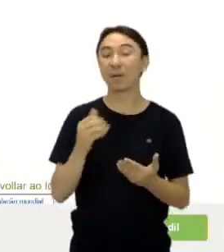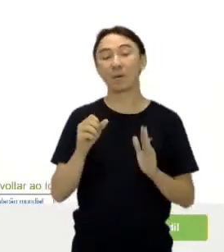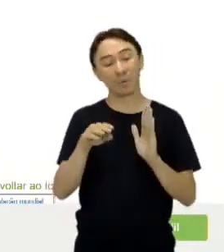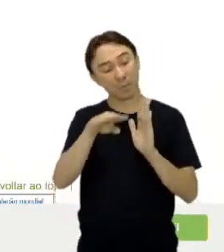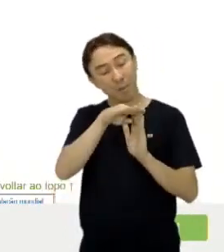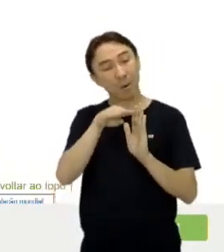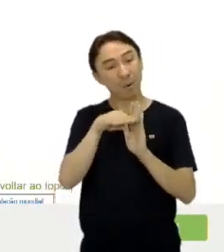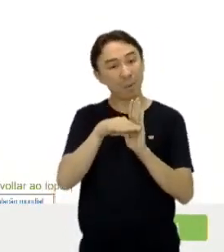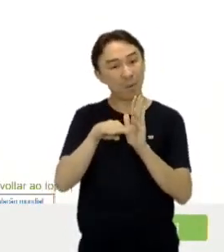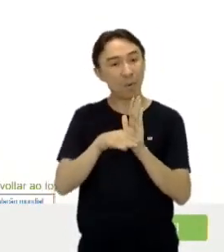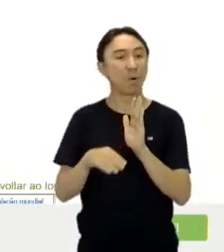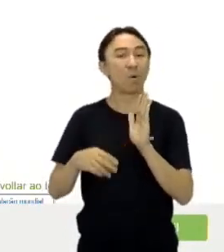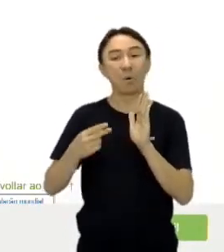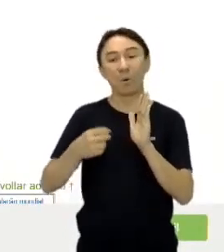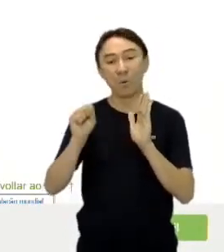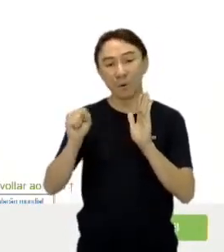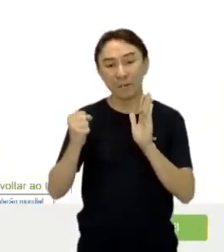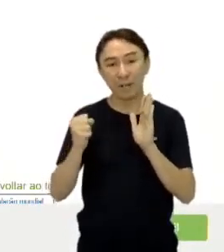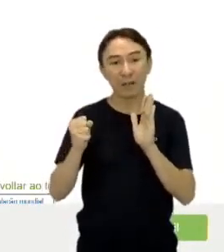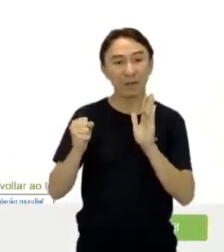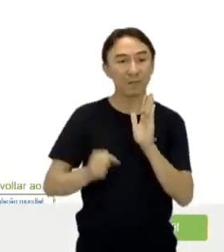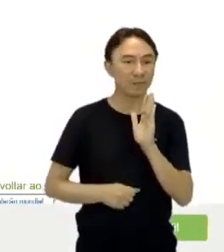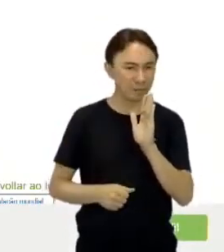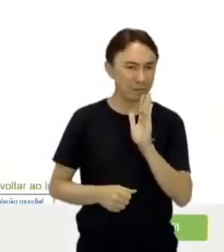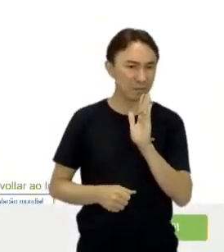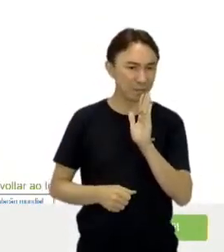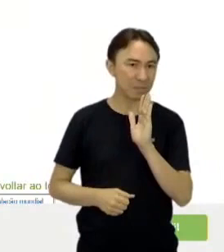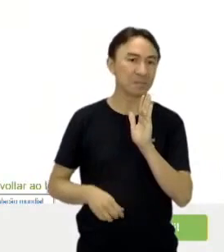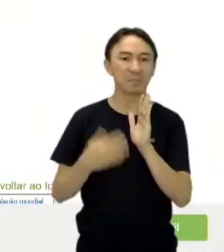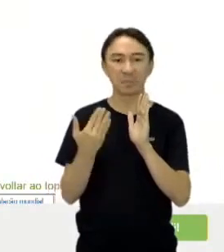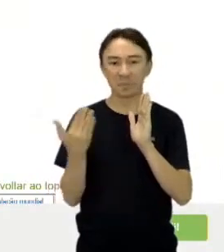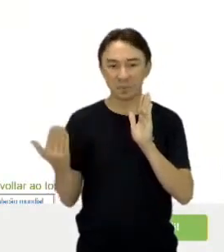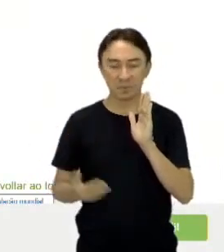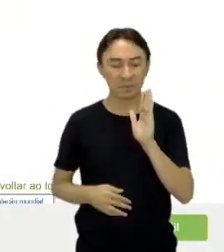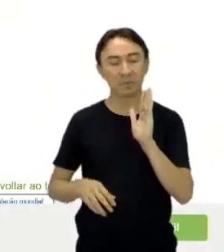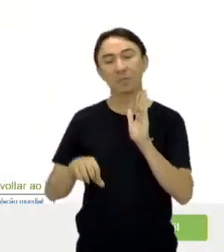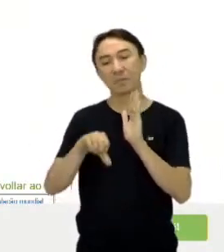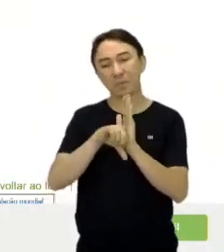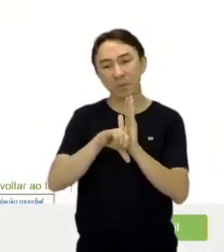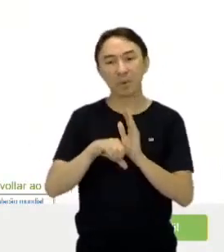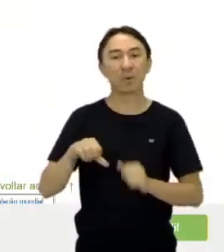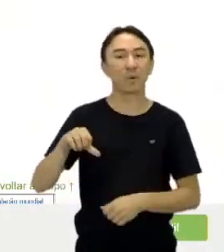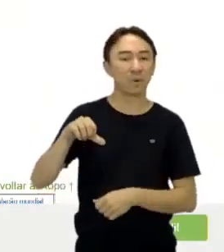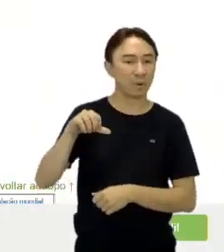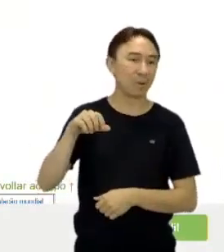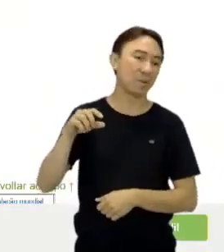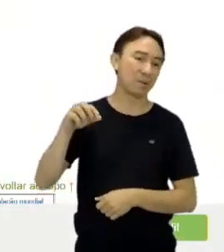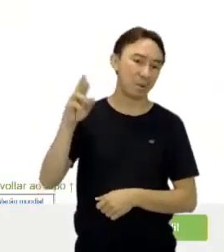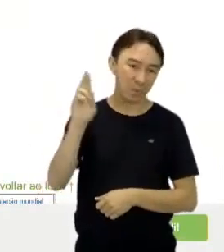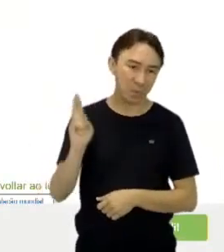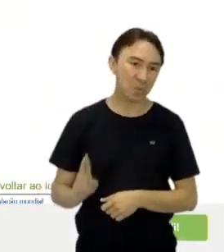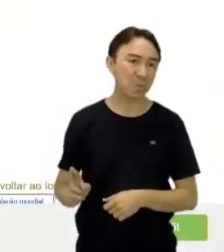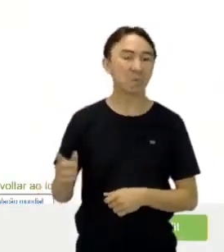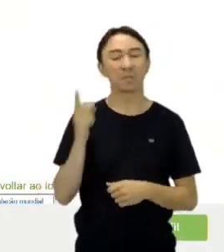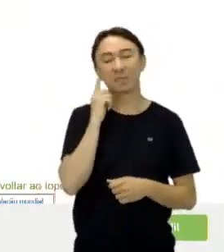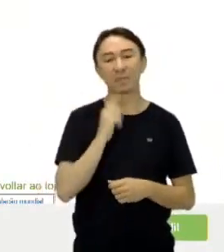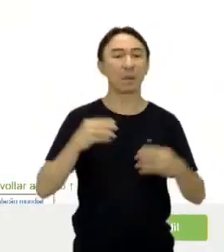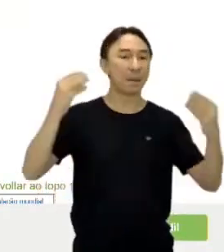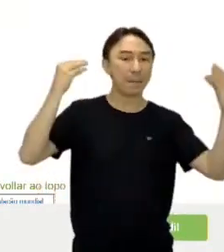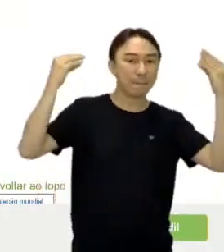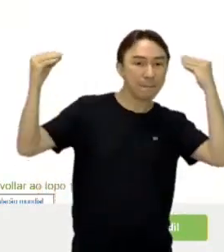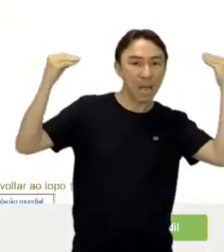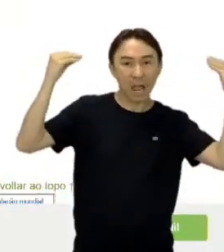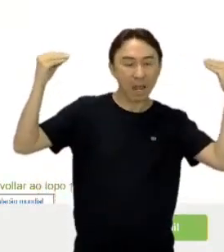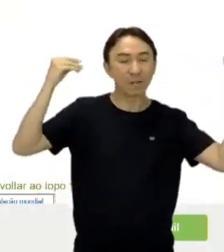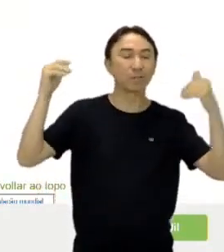214 milhões e 900 mil habitantes. Aí depois vem Bangladesh, Rússia, o México, olha o Japão, né? O